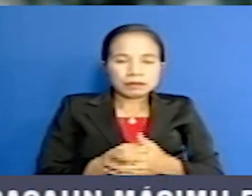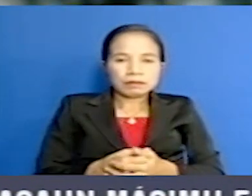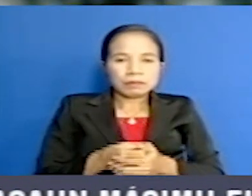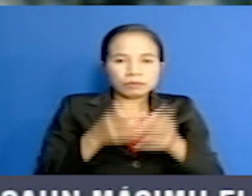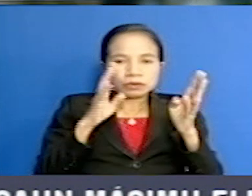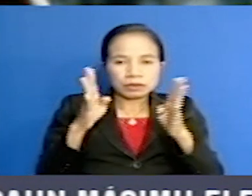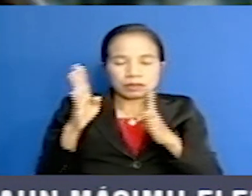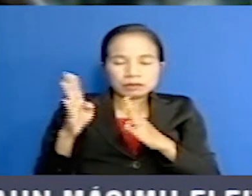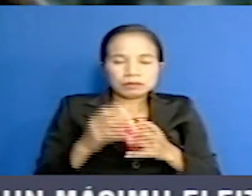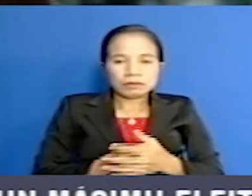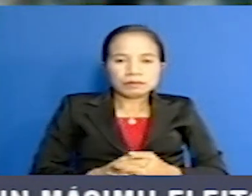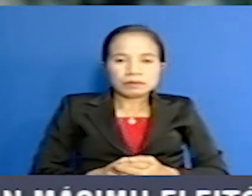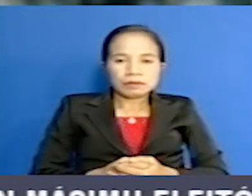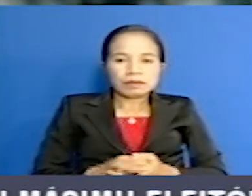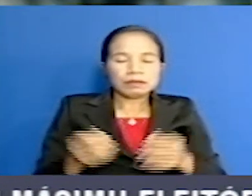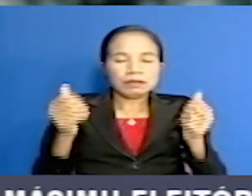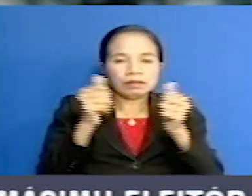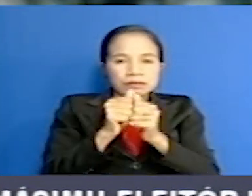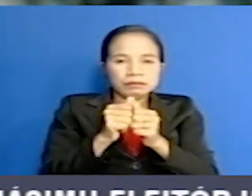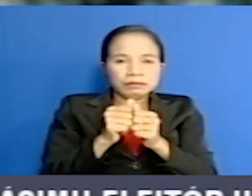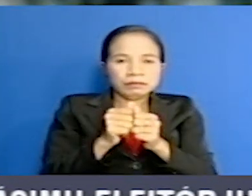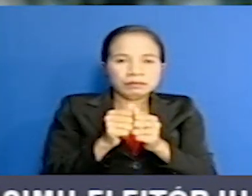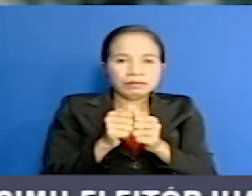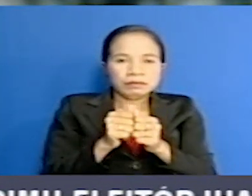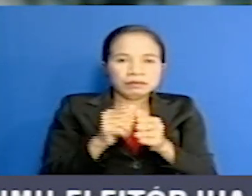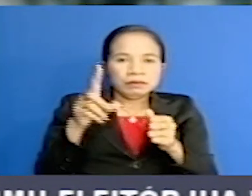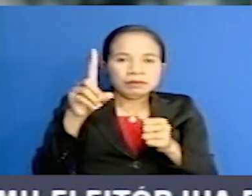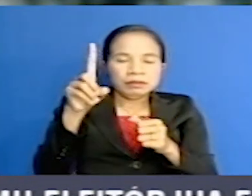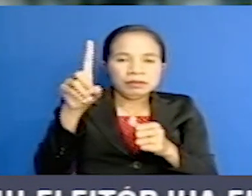processo. Hamoto